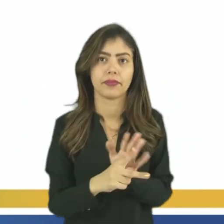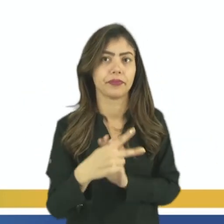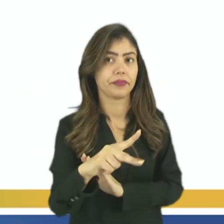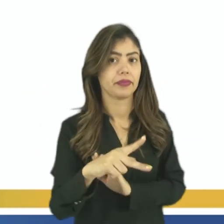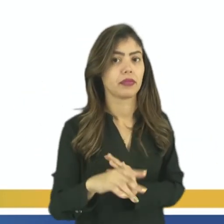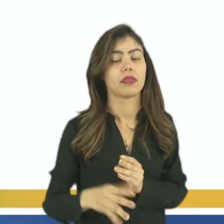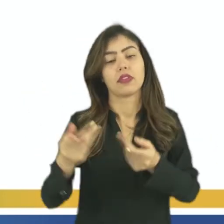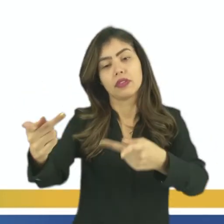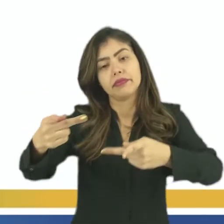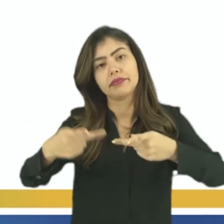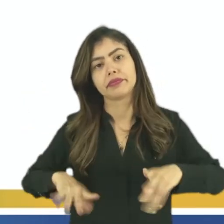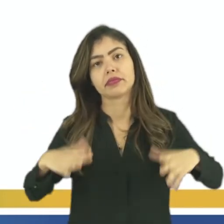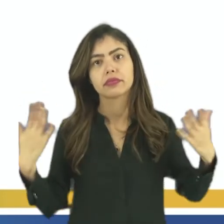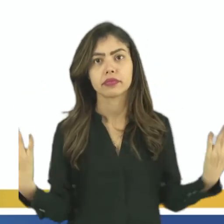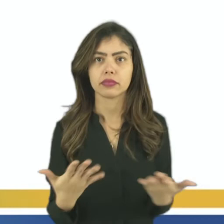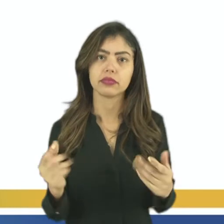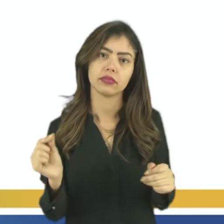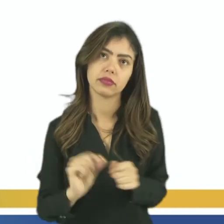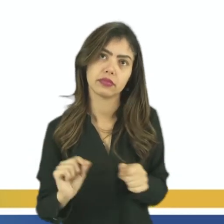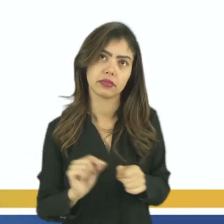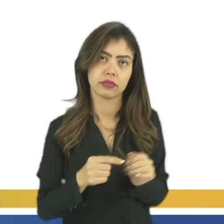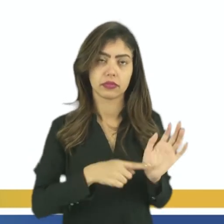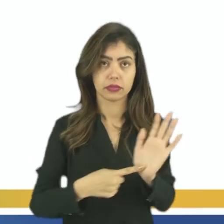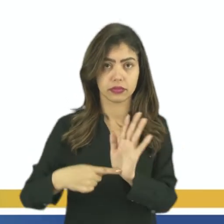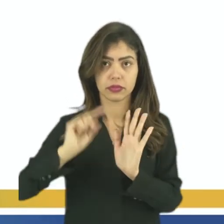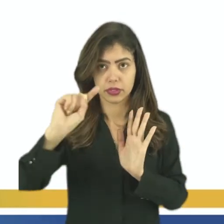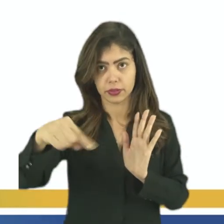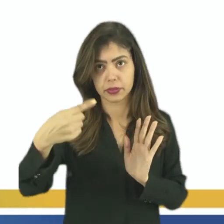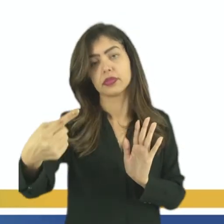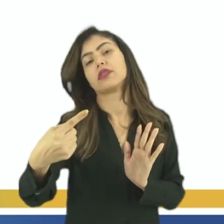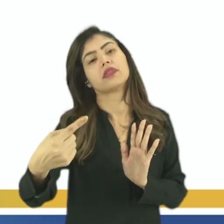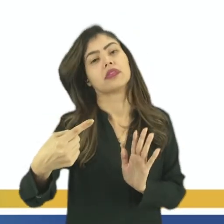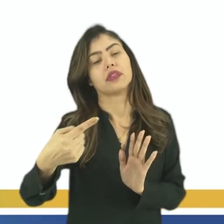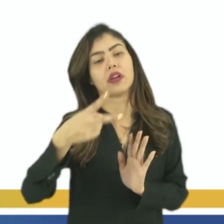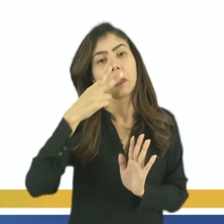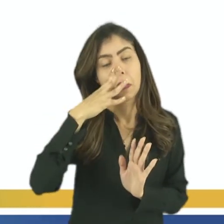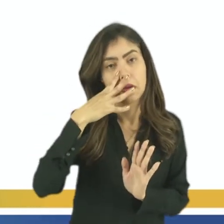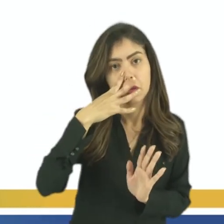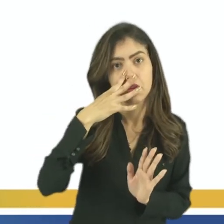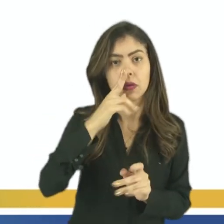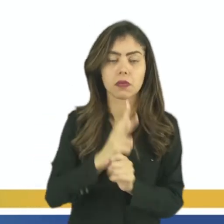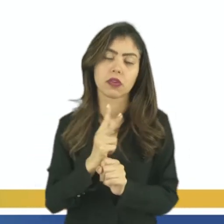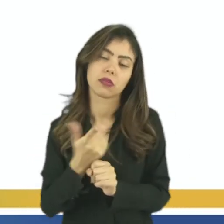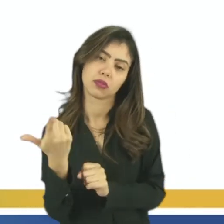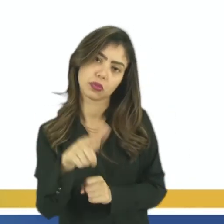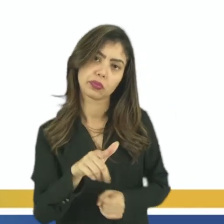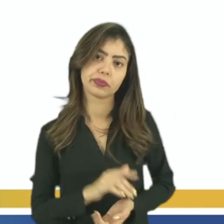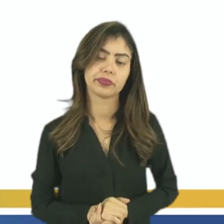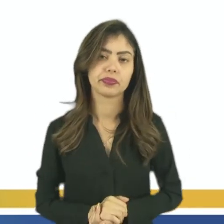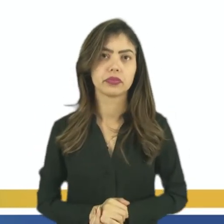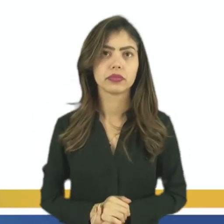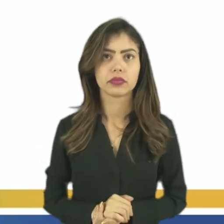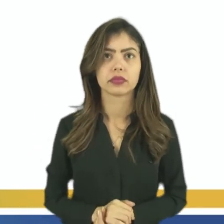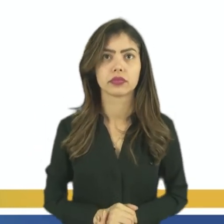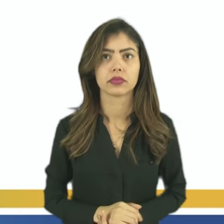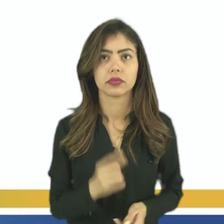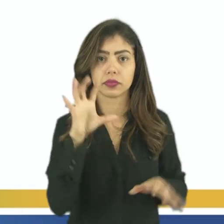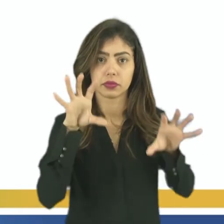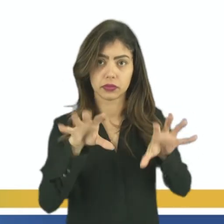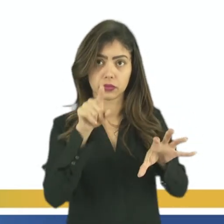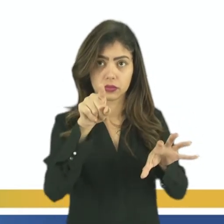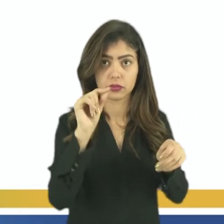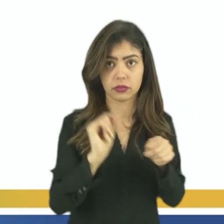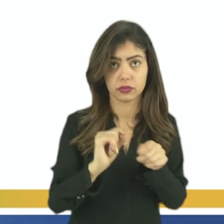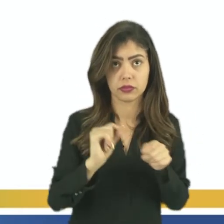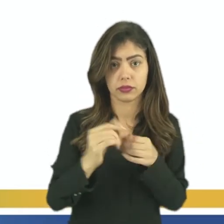ele também inclusive te convido né a fazer por esse método aí depois quando você for assistir novamente o vídeo certo aqui a gente vai